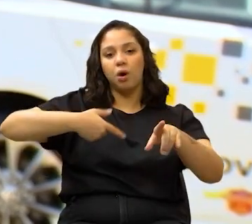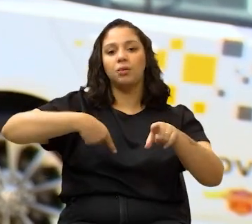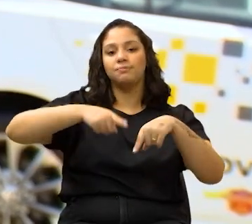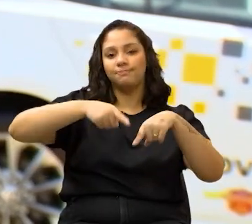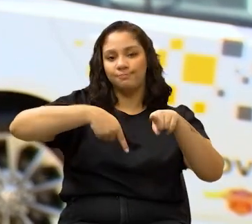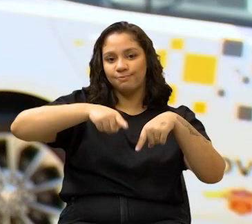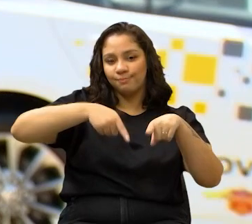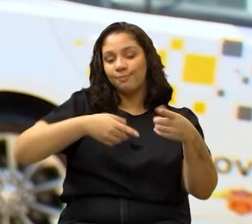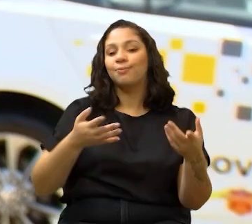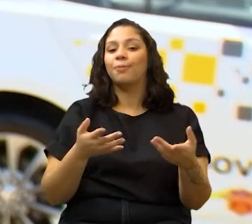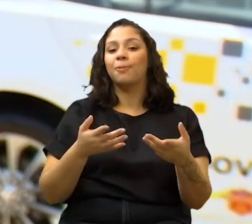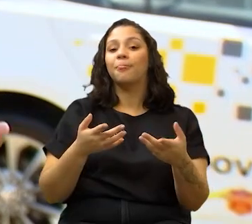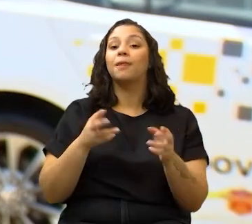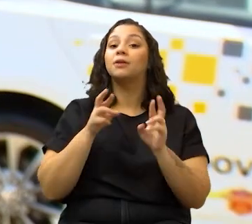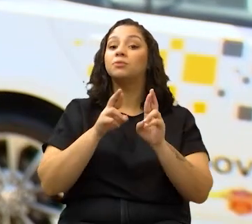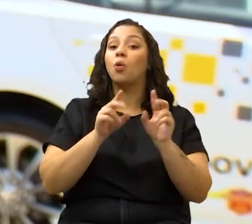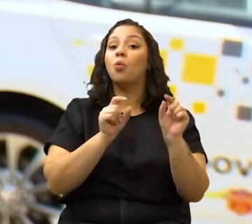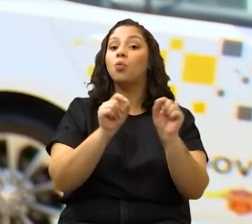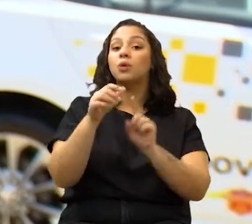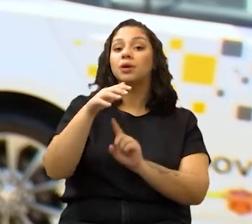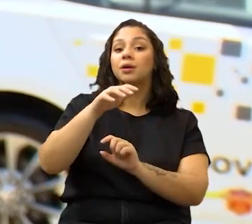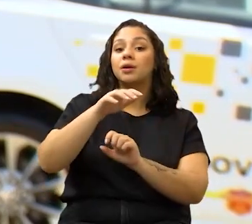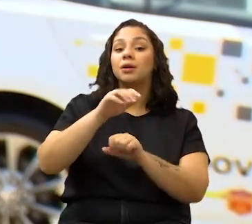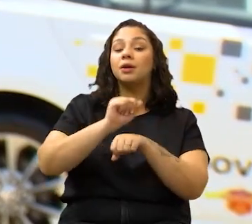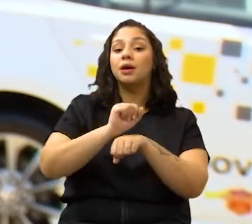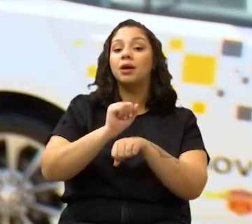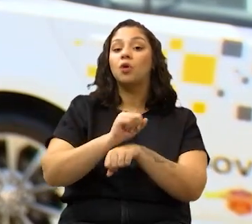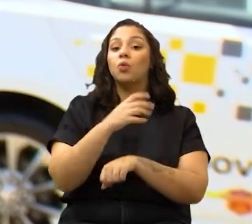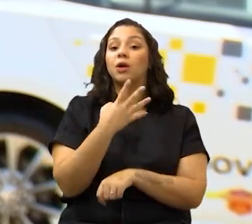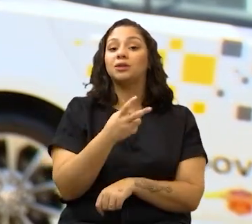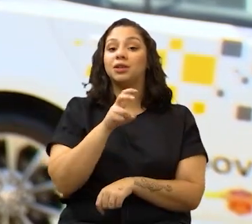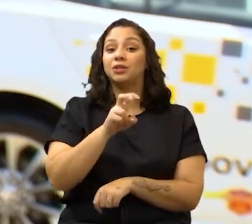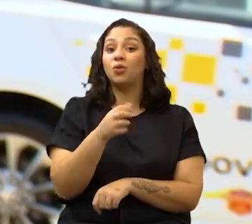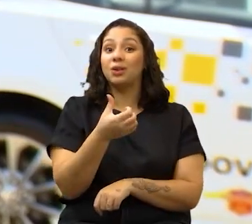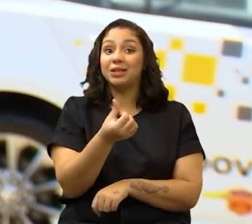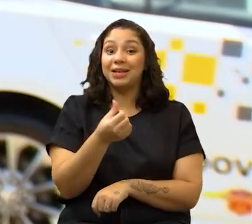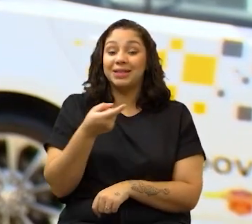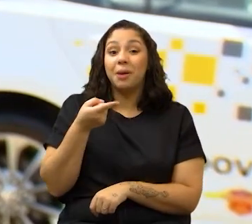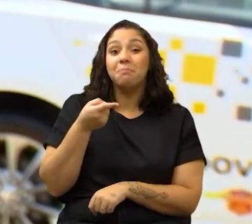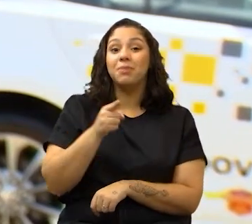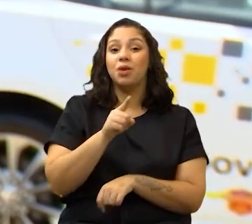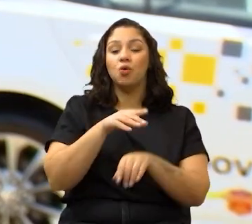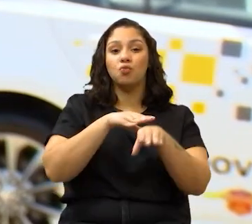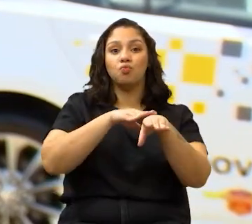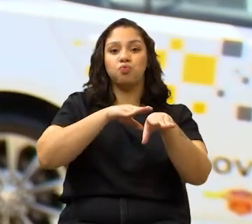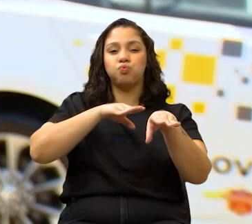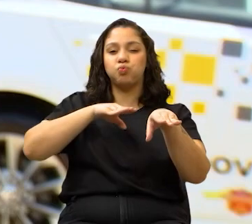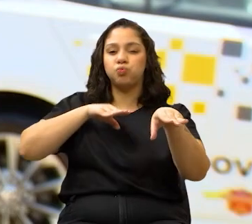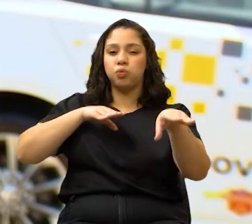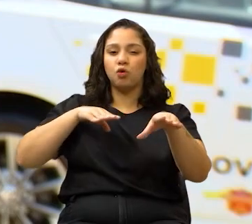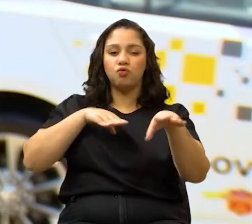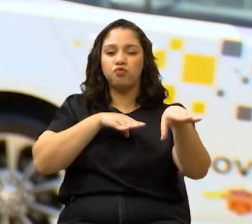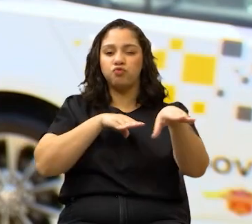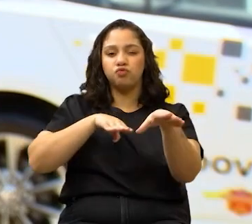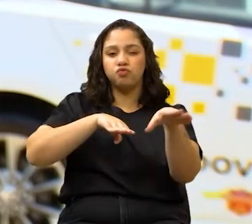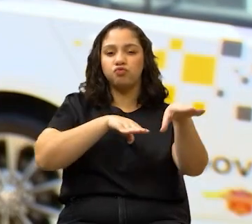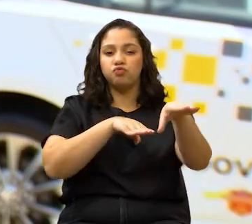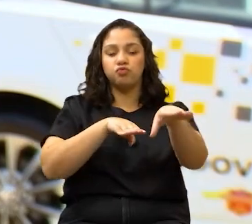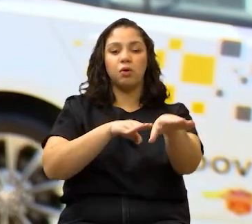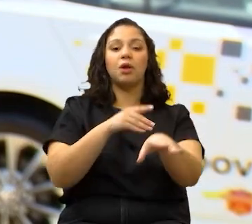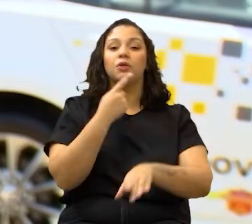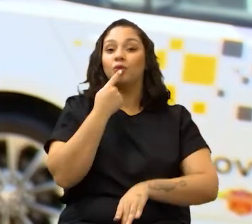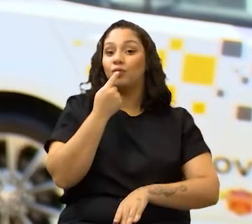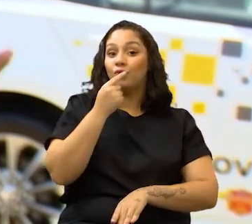Anhanguera Bandeirantes. Para você ter uma ideia, a expectativa é de 456 mil veículos durante aí todo